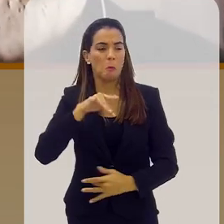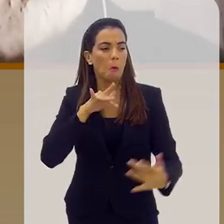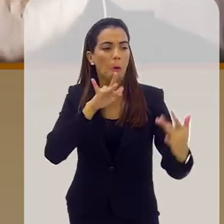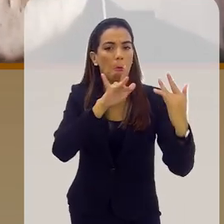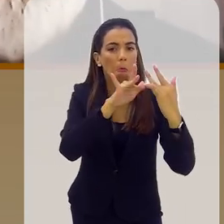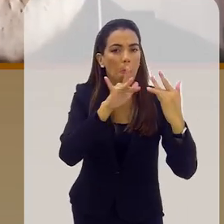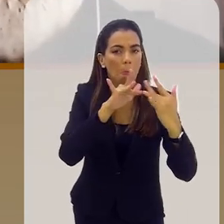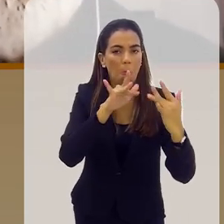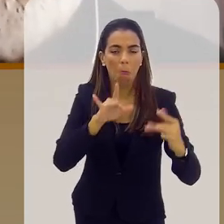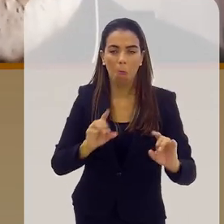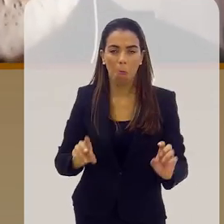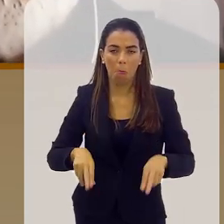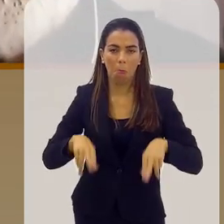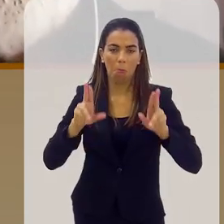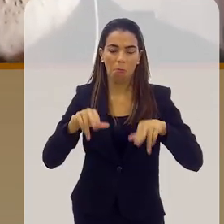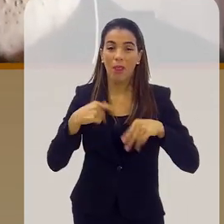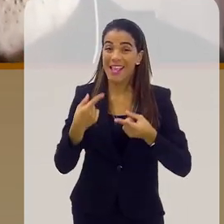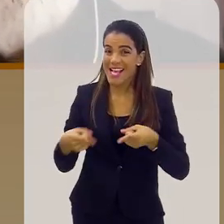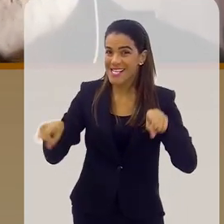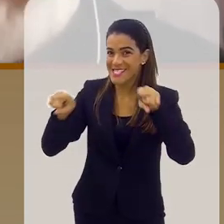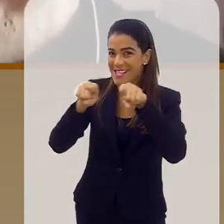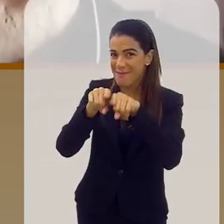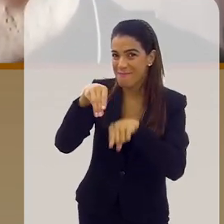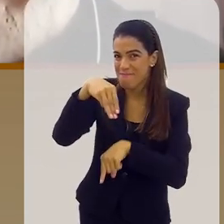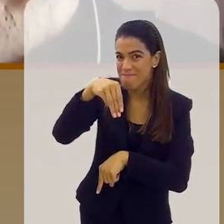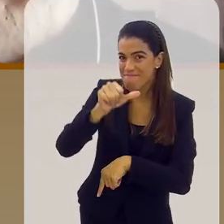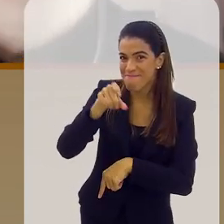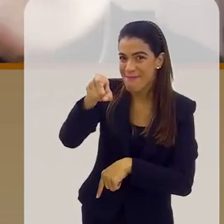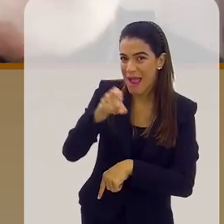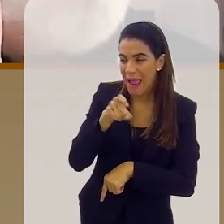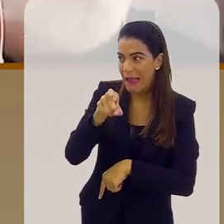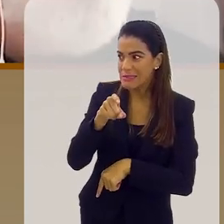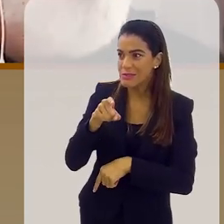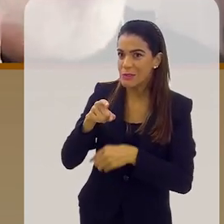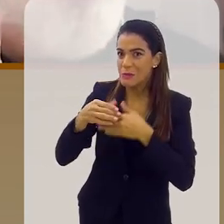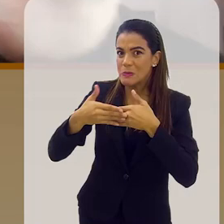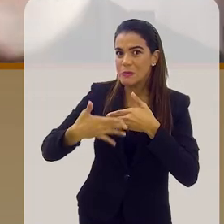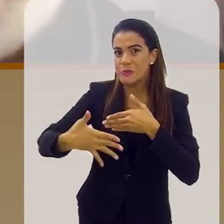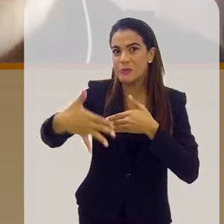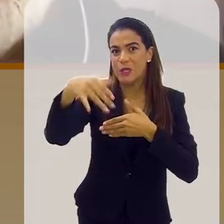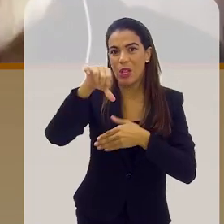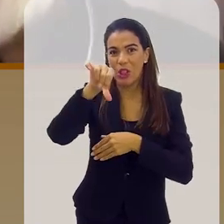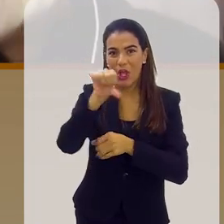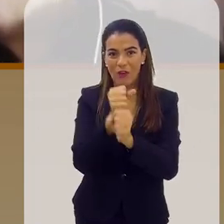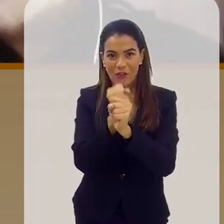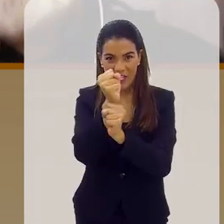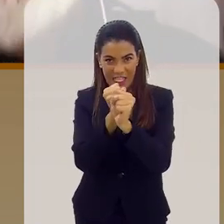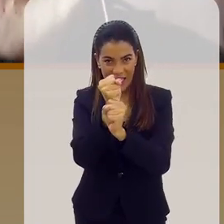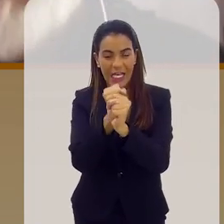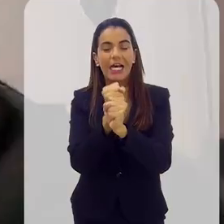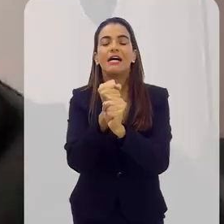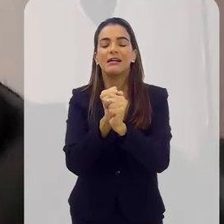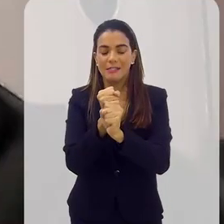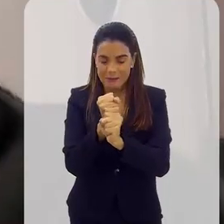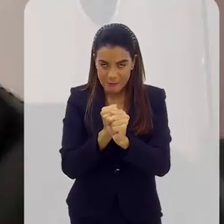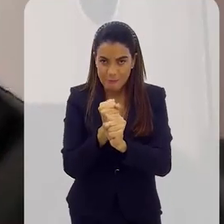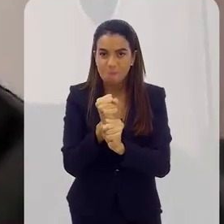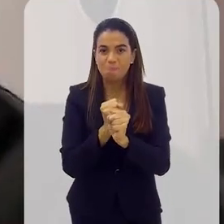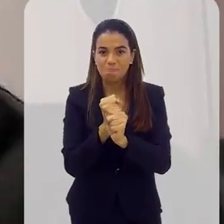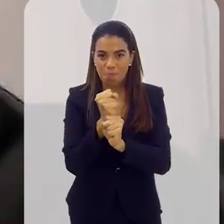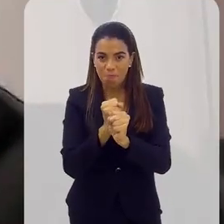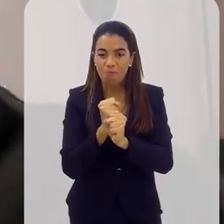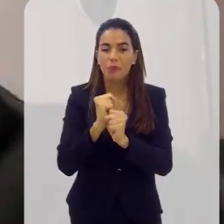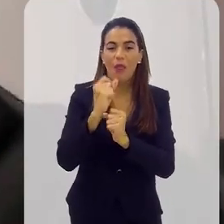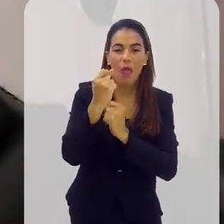tido contato. E Então, essa eu. parceria, né, com o Max durou aí 9 anos, né? Como é que foi? Sim, foram